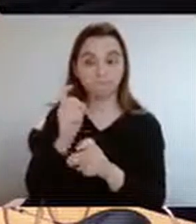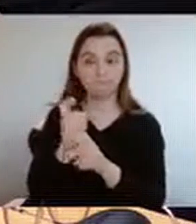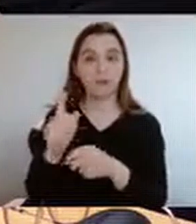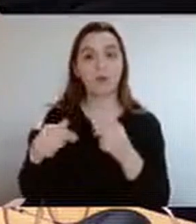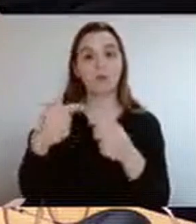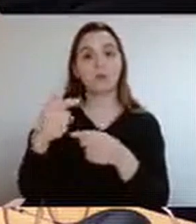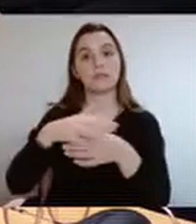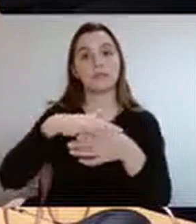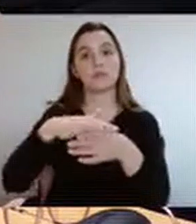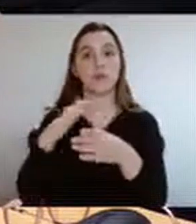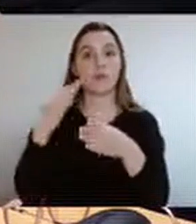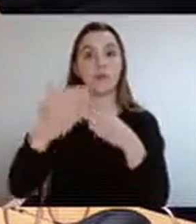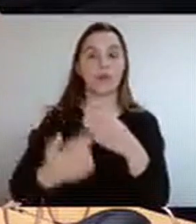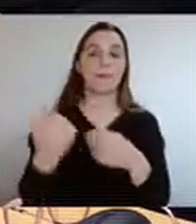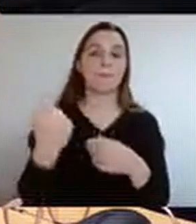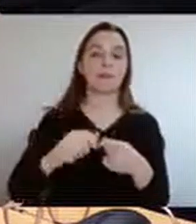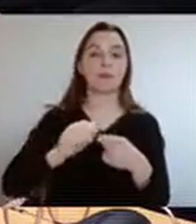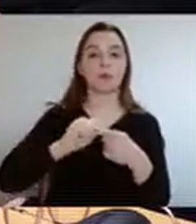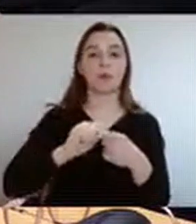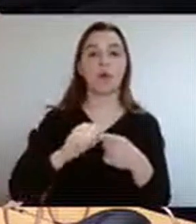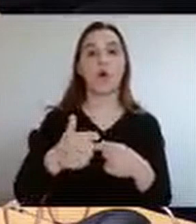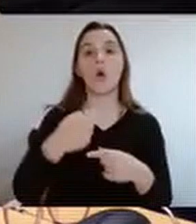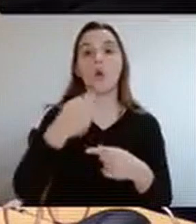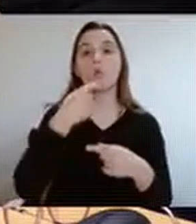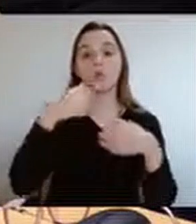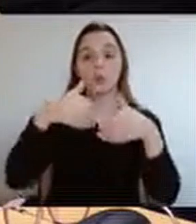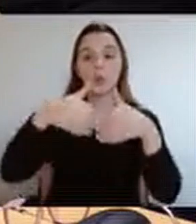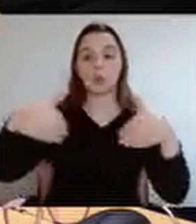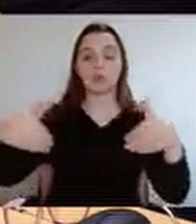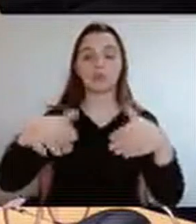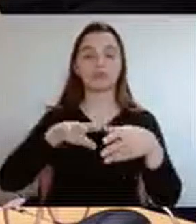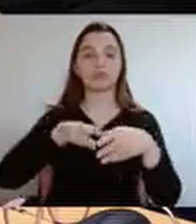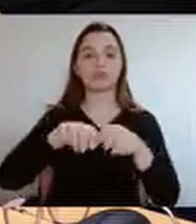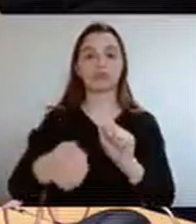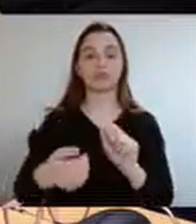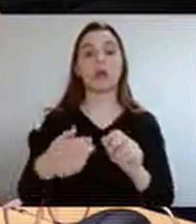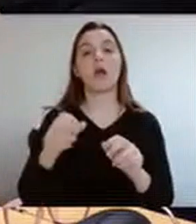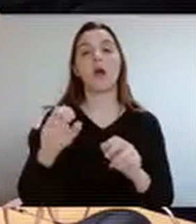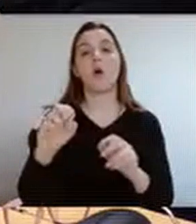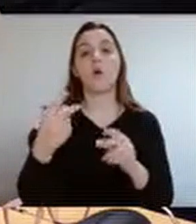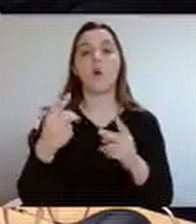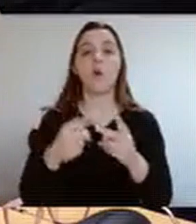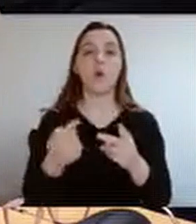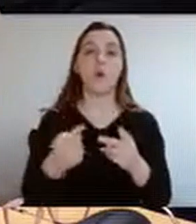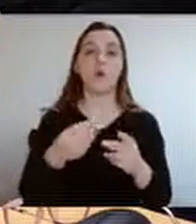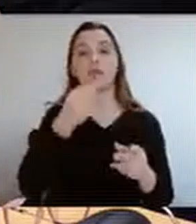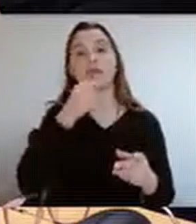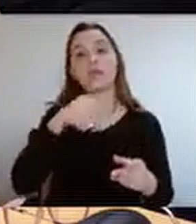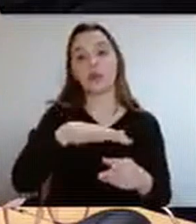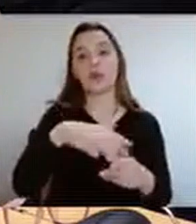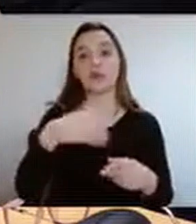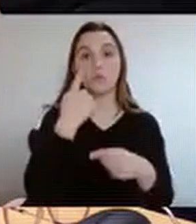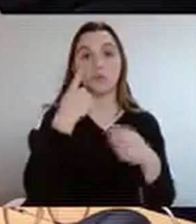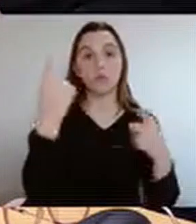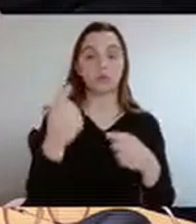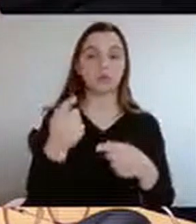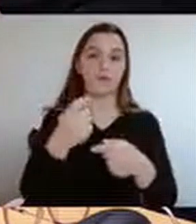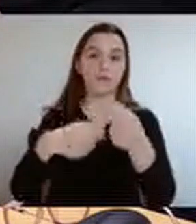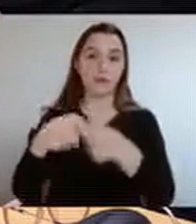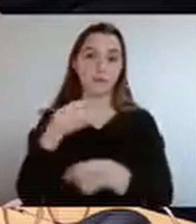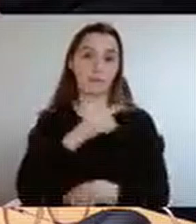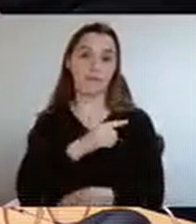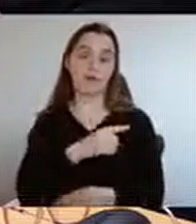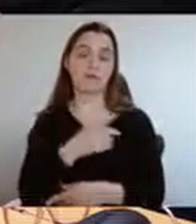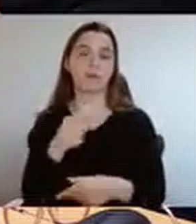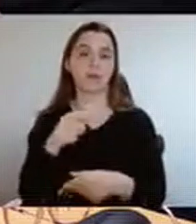ou demolindo o muro, ou então vendendo terrenos que são domínio público, e isto seja para que terreno for. Neste caso é uma parcela com